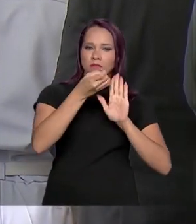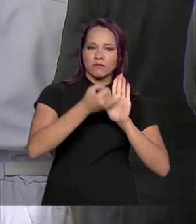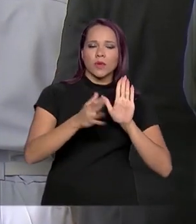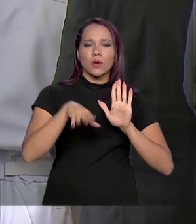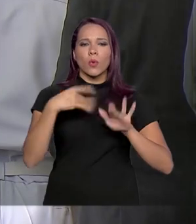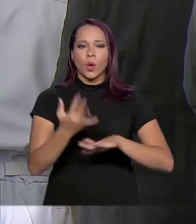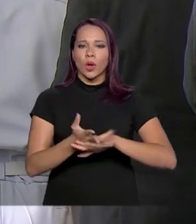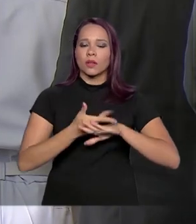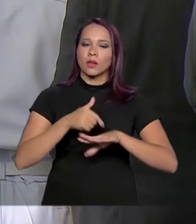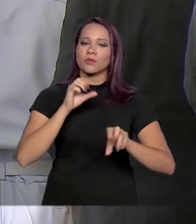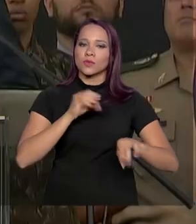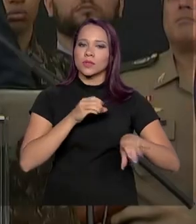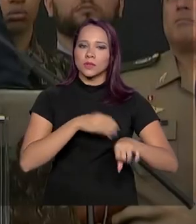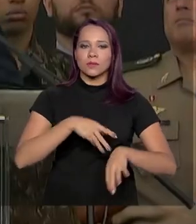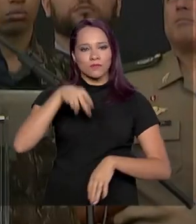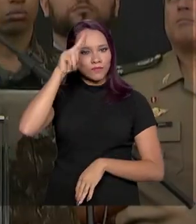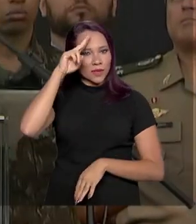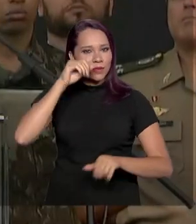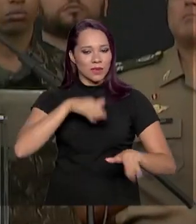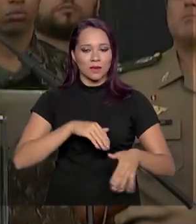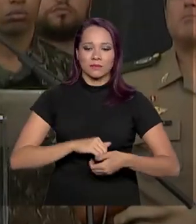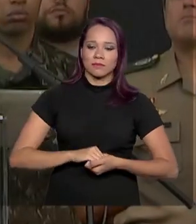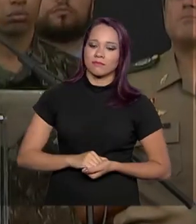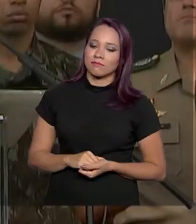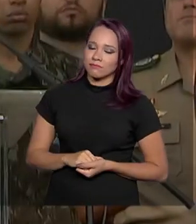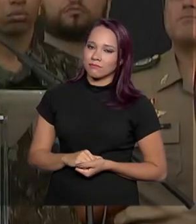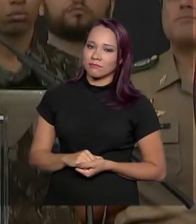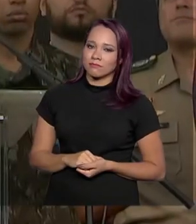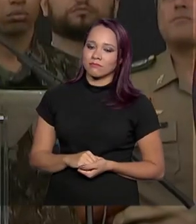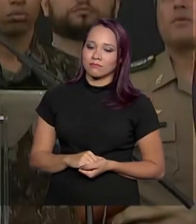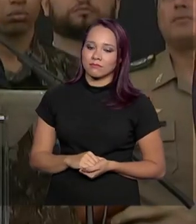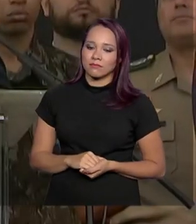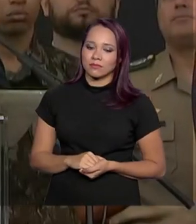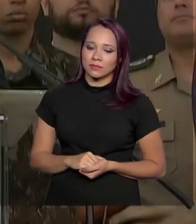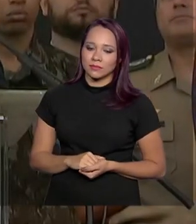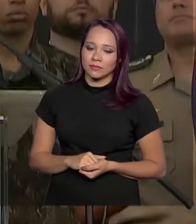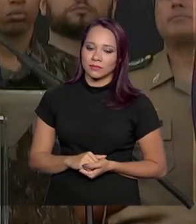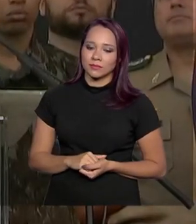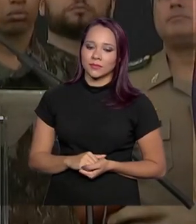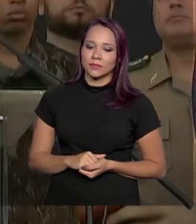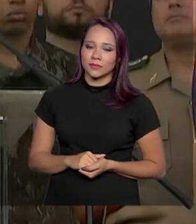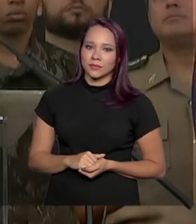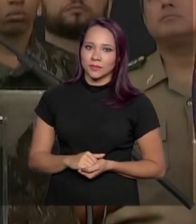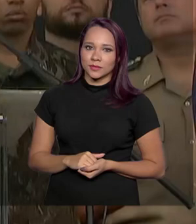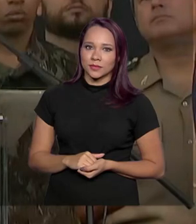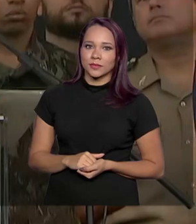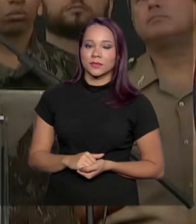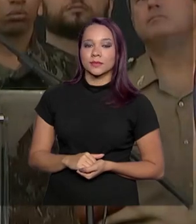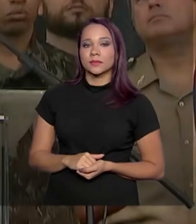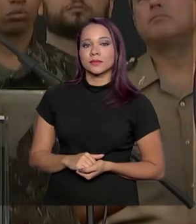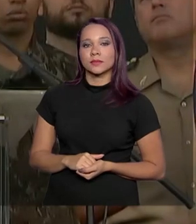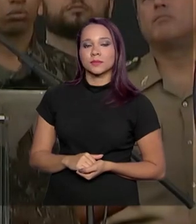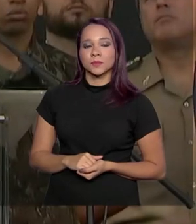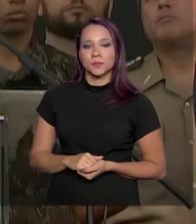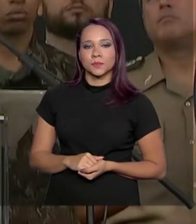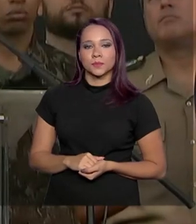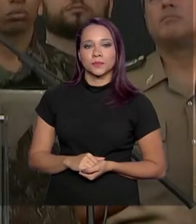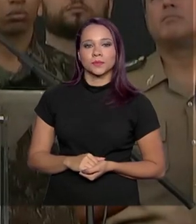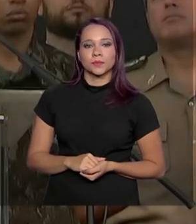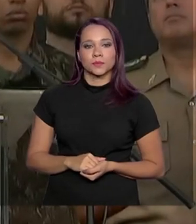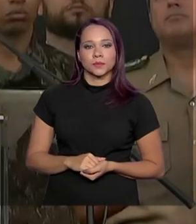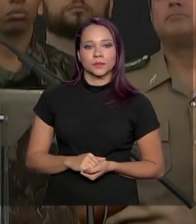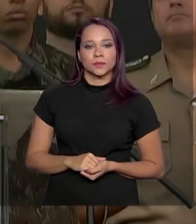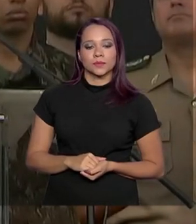a qualidade do ensino militar. Um jovem bem formado, ele será útil para si, para a sua família